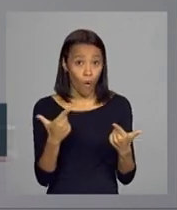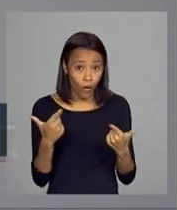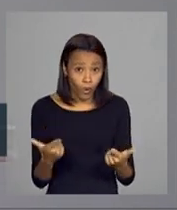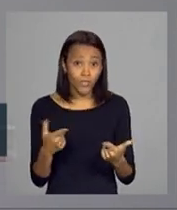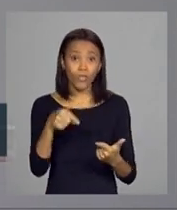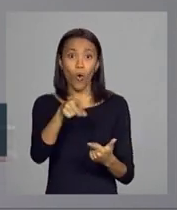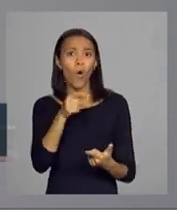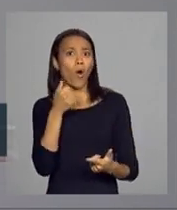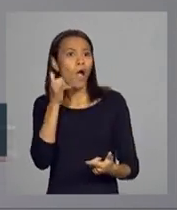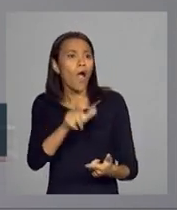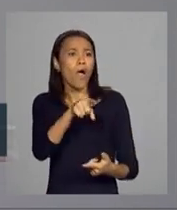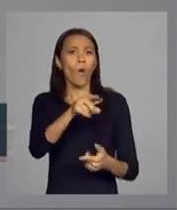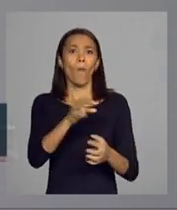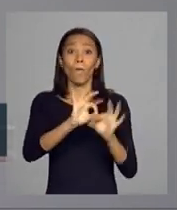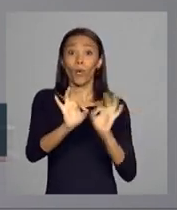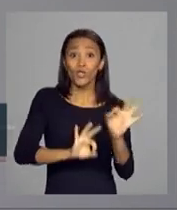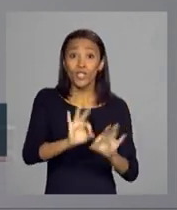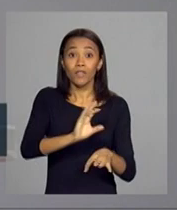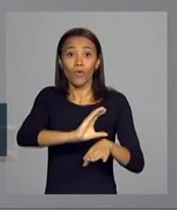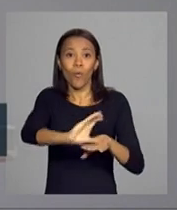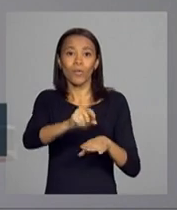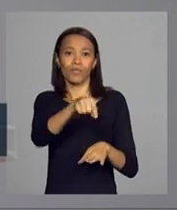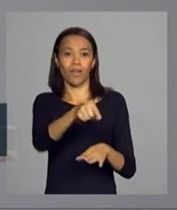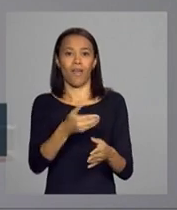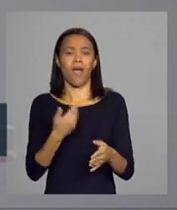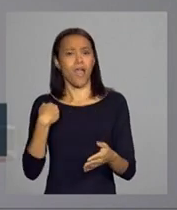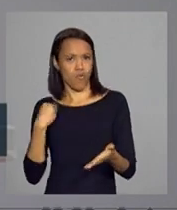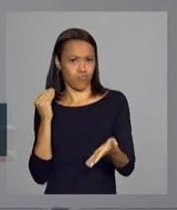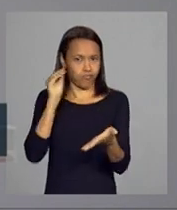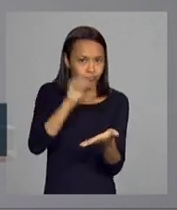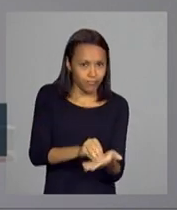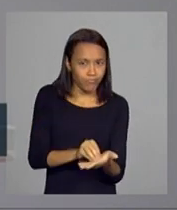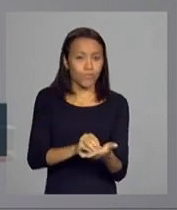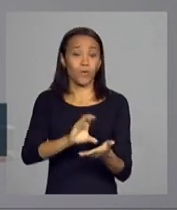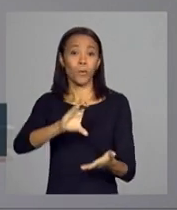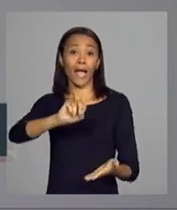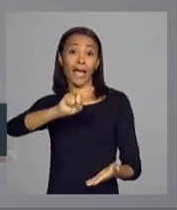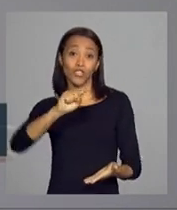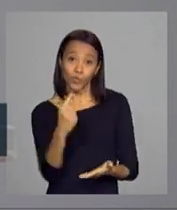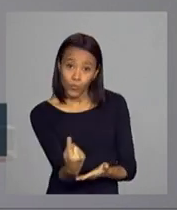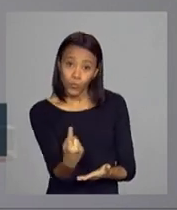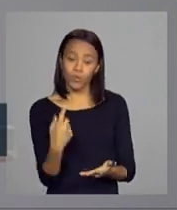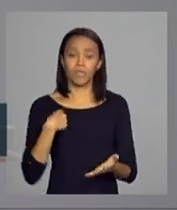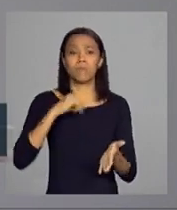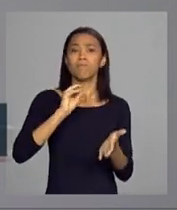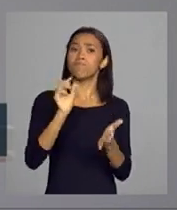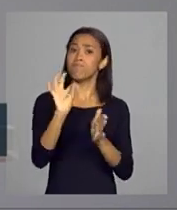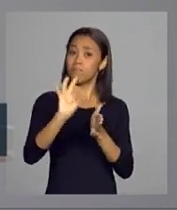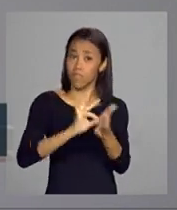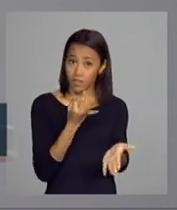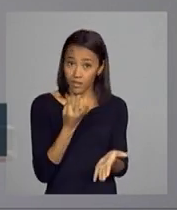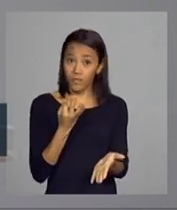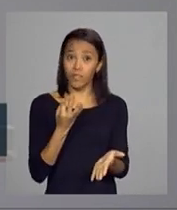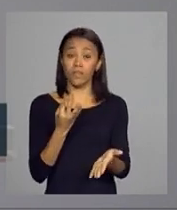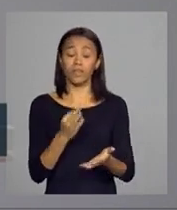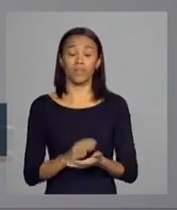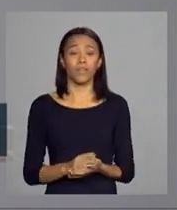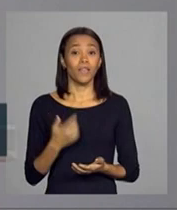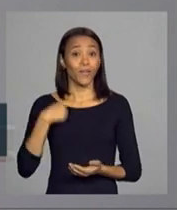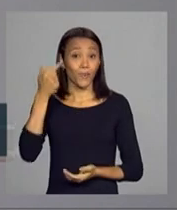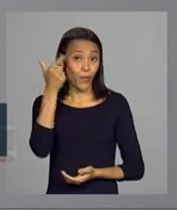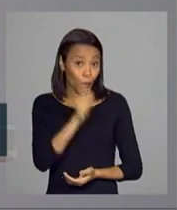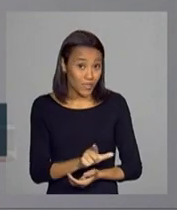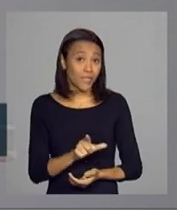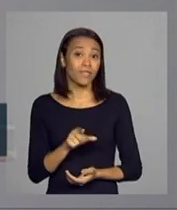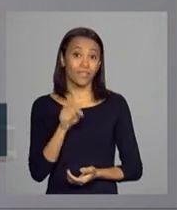estar abrindo ali para mim nesse exato momento. Fiz meu cadastro único, me inscrevi, fui beneficiária